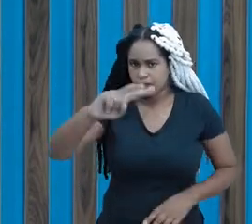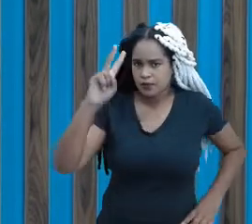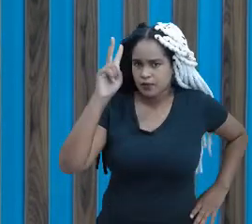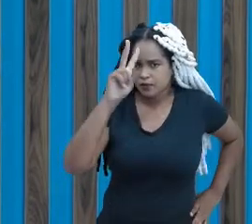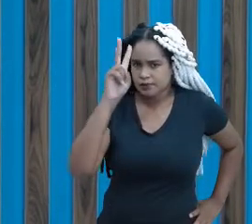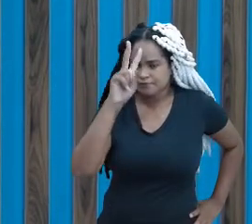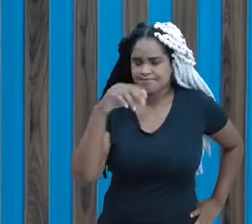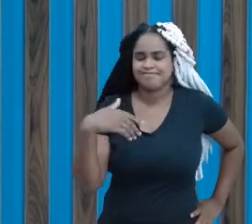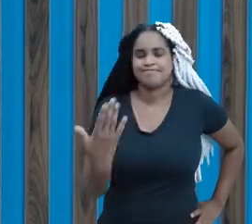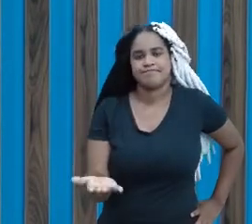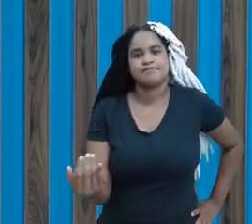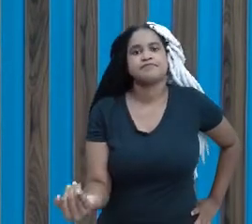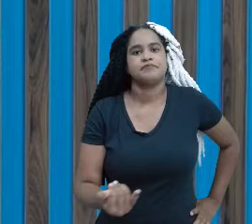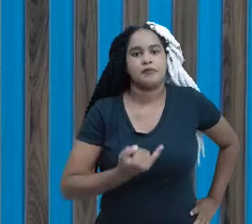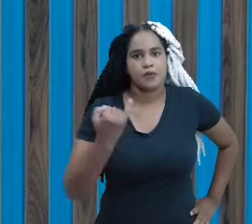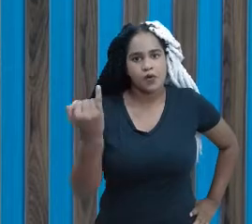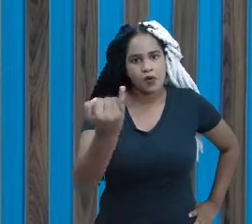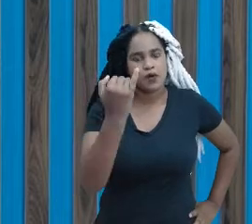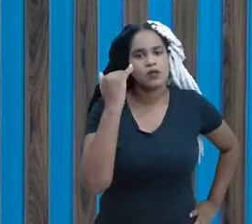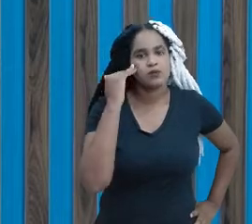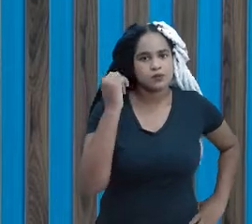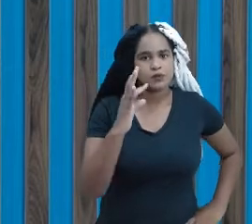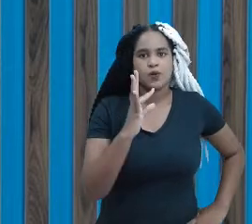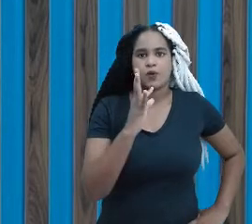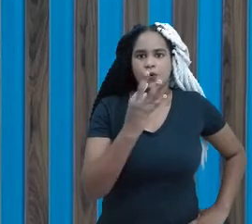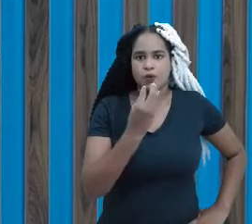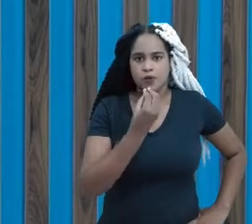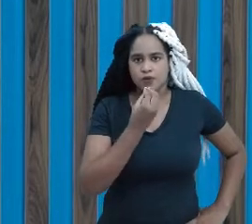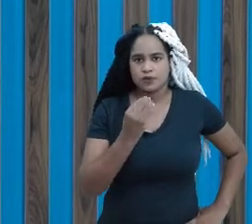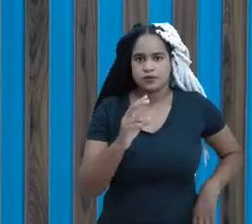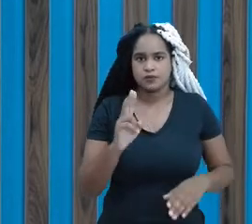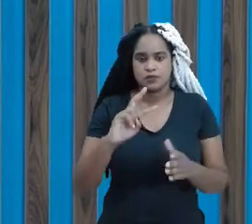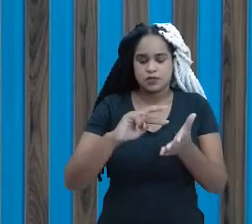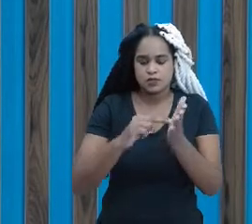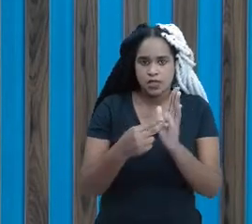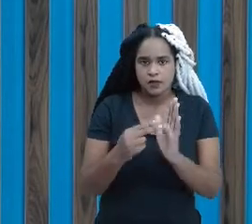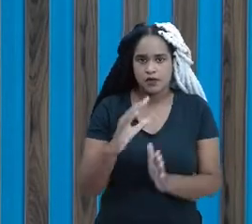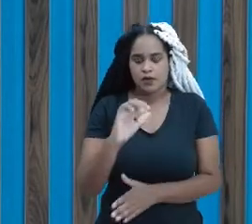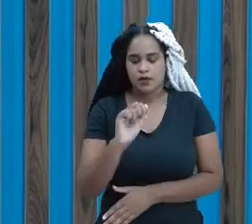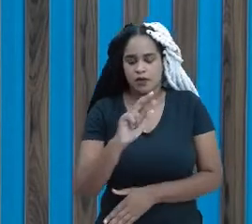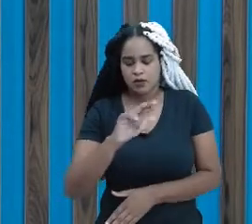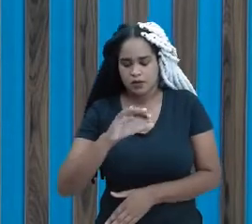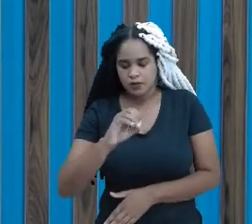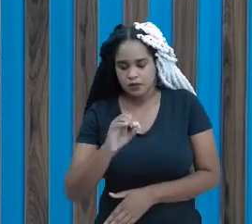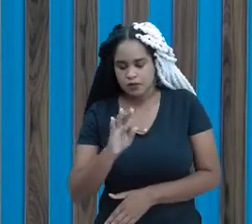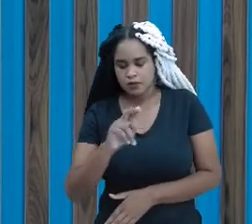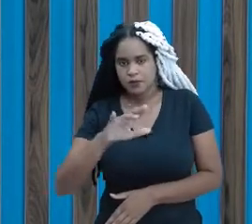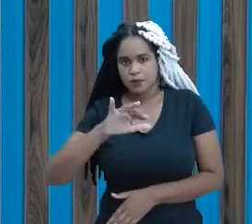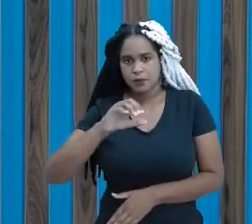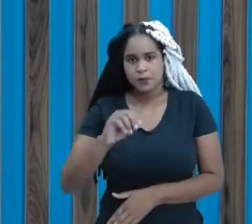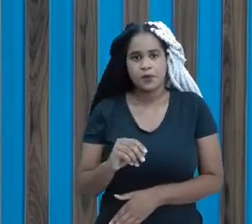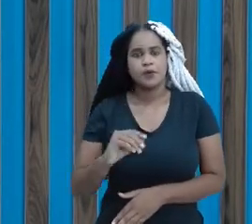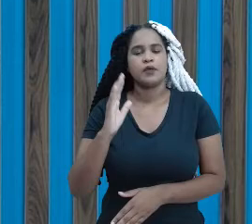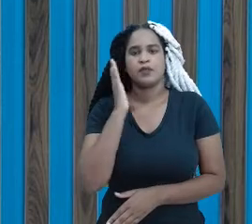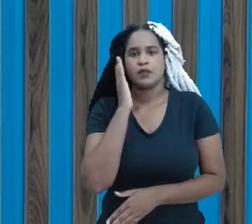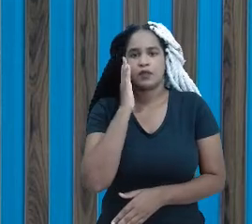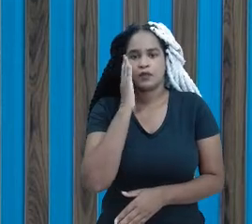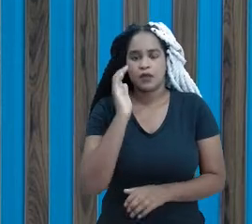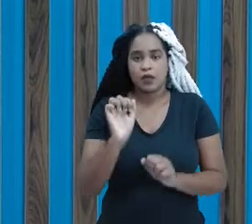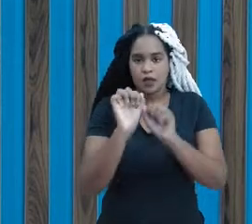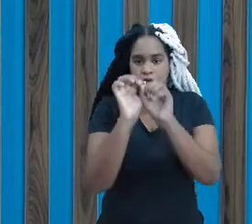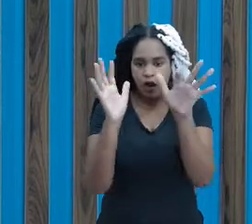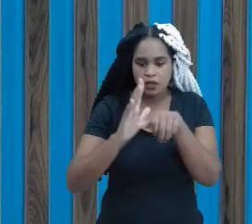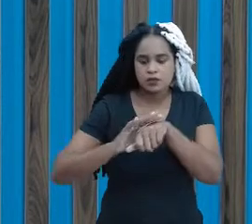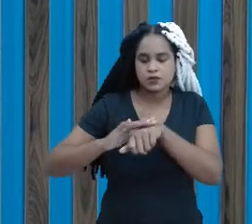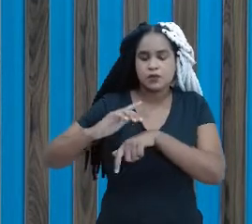super importante a gente saber o que é cariótipo para poder entender toda essa história das doenças hereditárias, né?